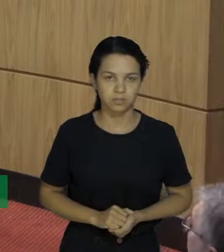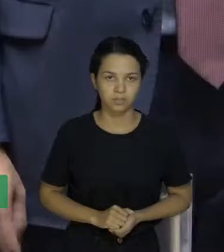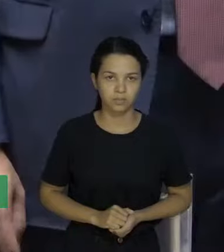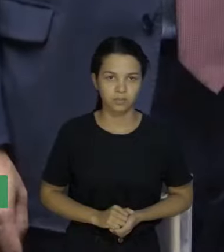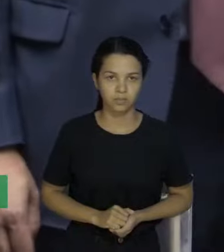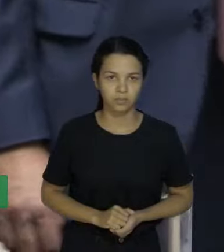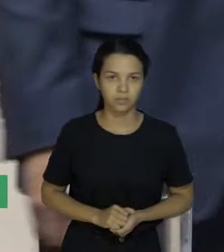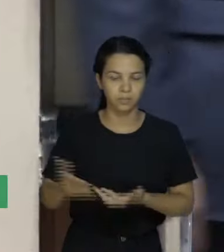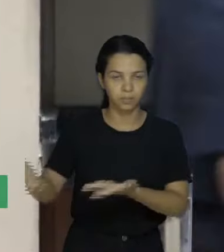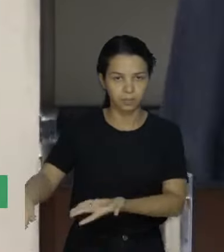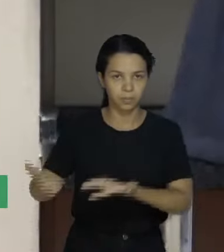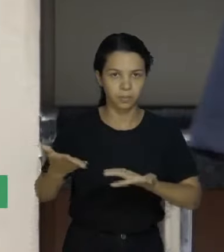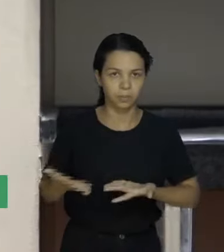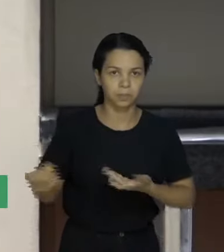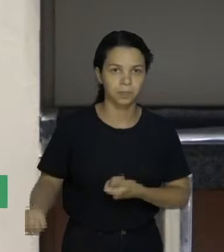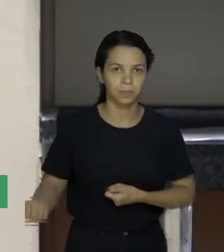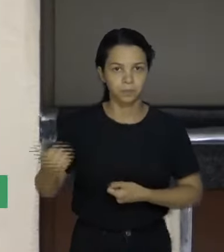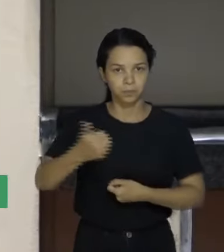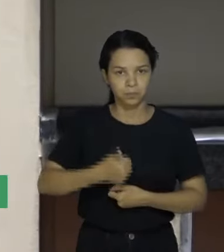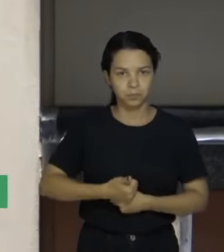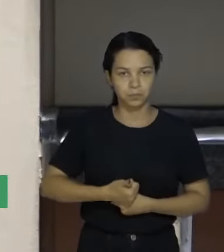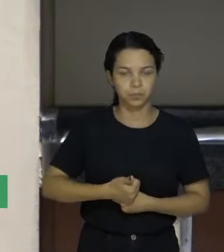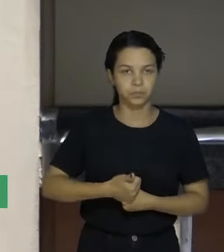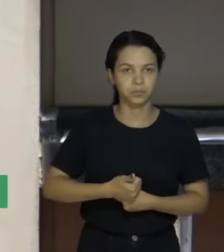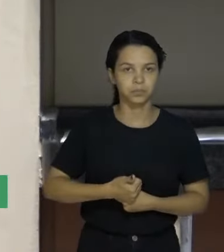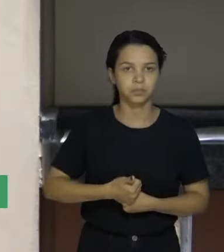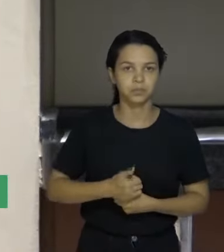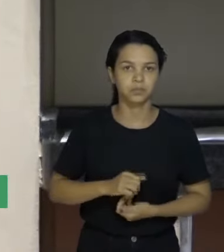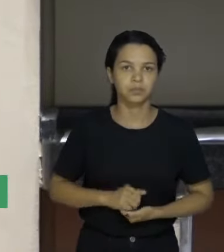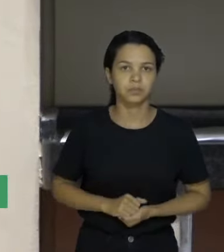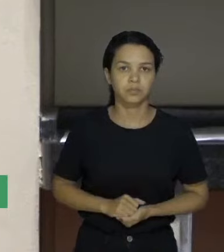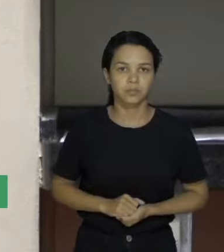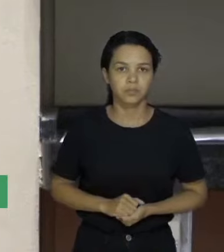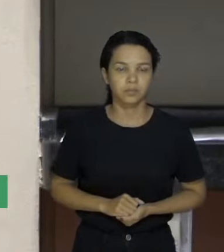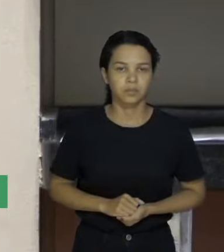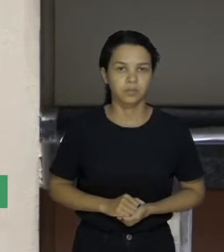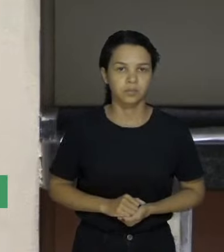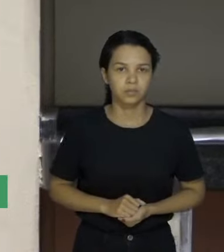convido para tomar posse assento à mesa ou Excelentíssimo Senhor